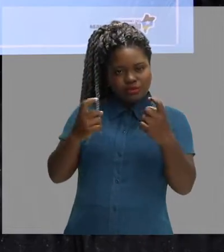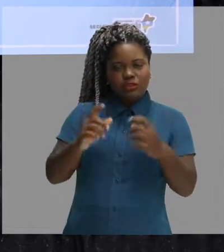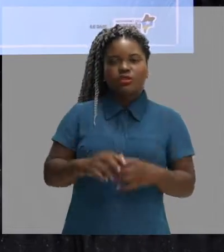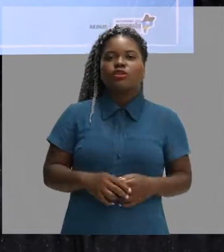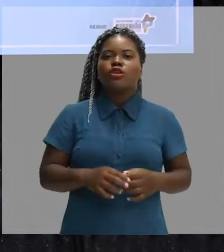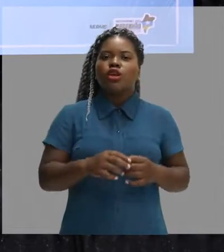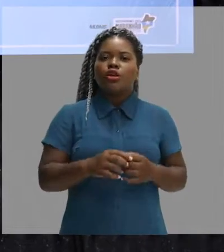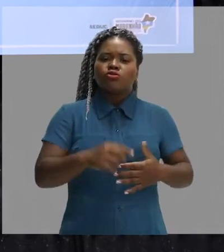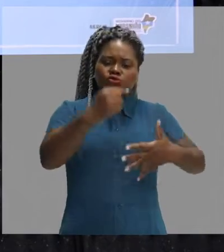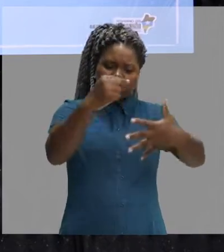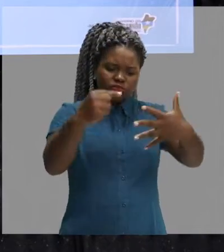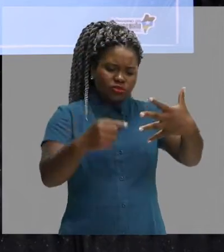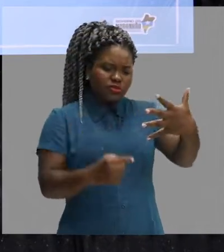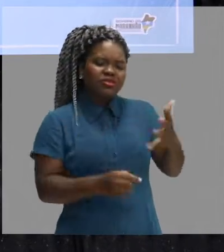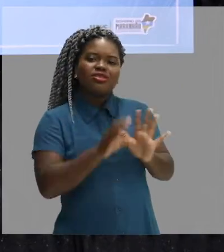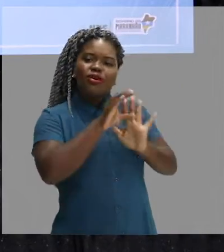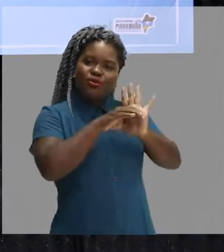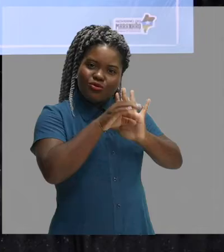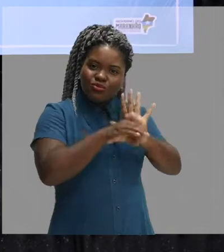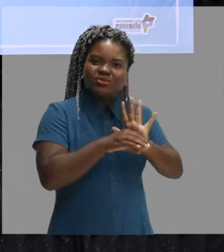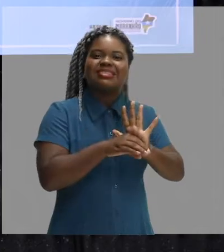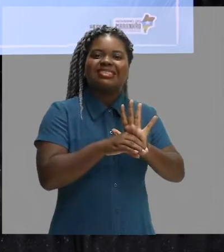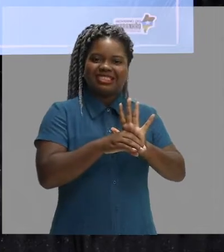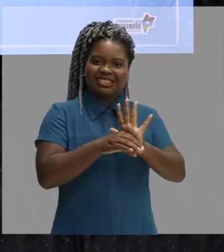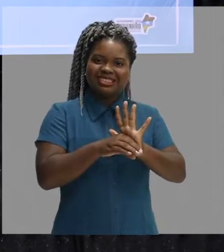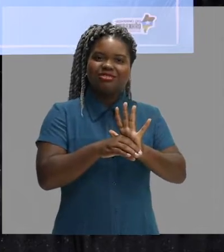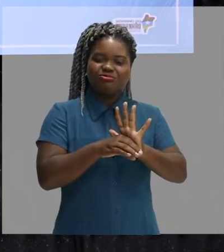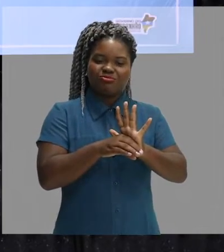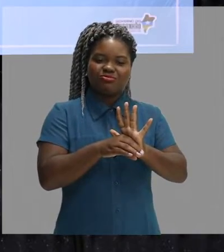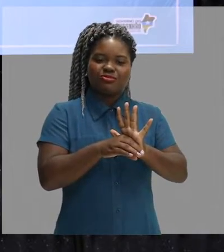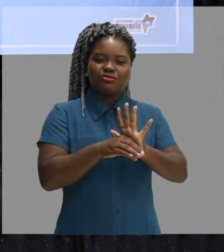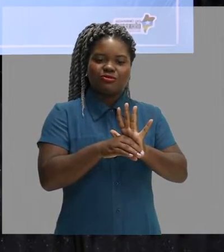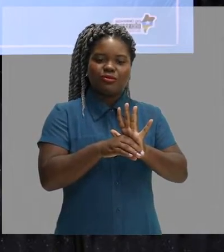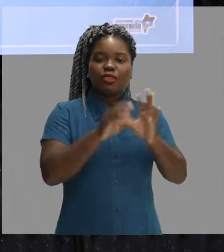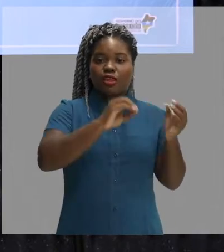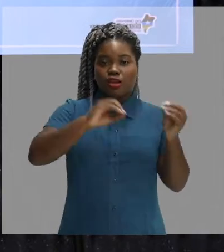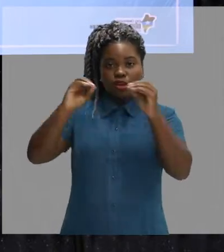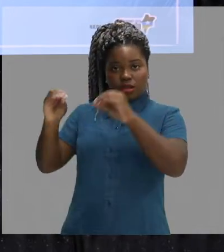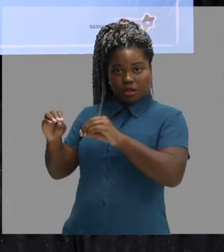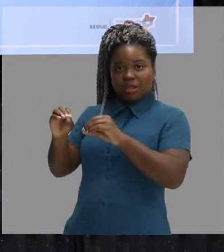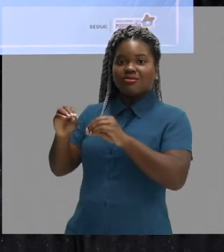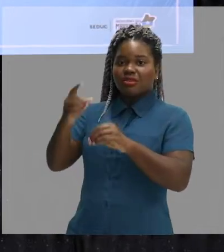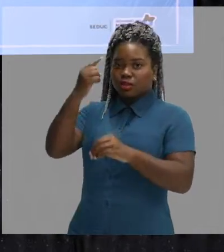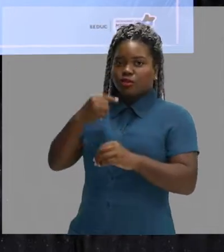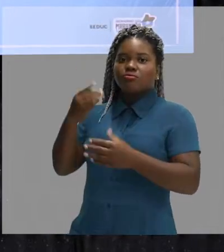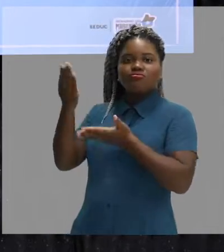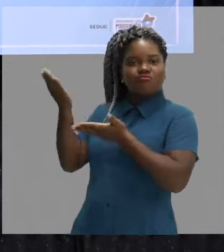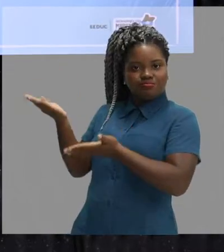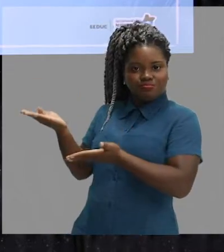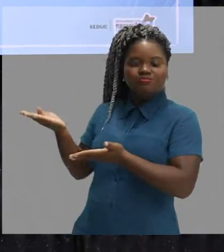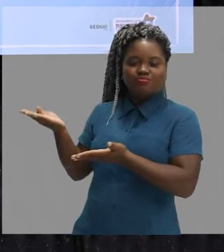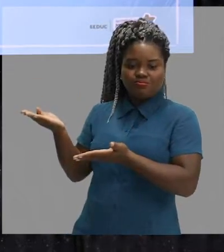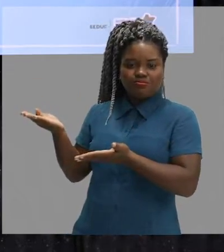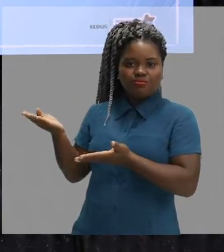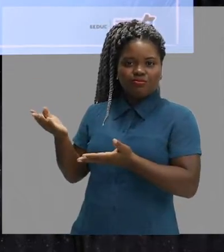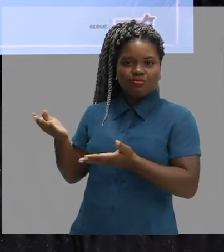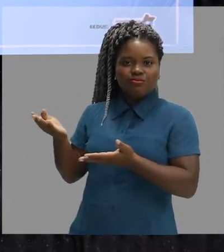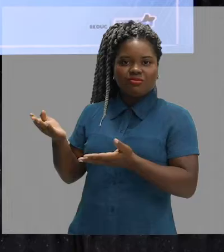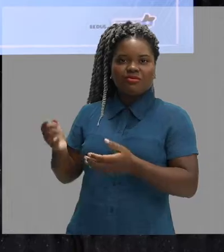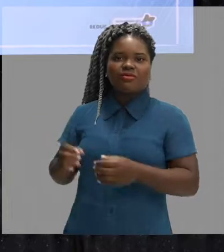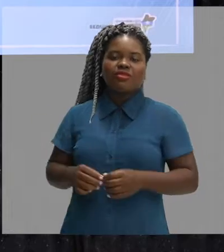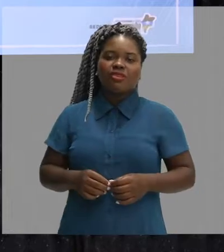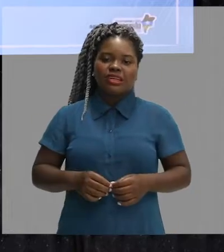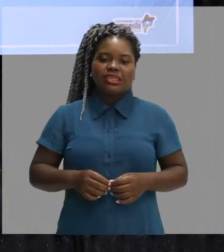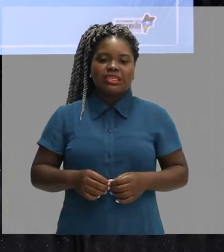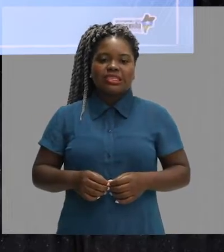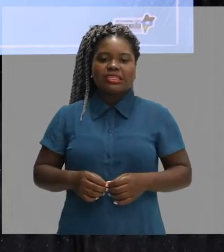gente viu anteriormente, eles são trabalhados dentro desse triângulo, dentro dessa ideia do Johan Galtung. Presta atenção.